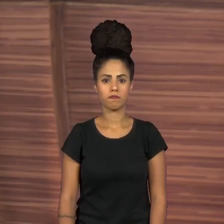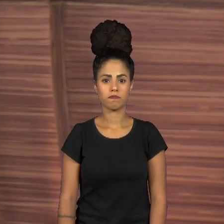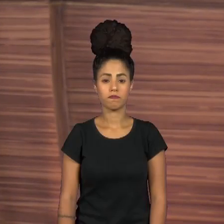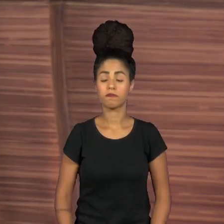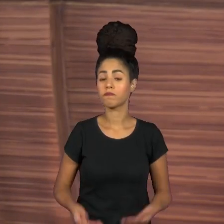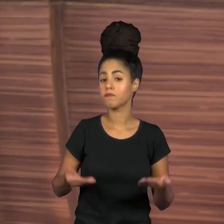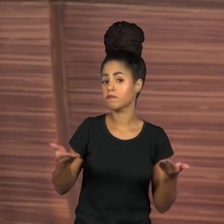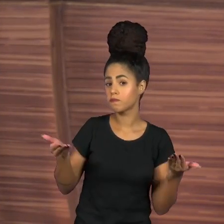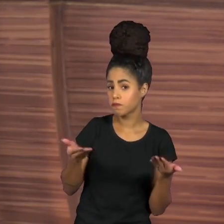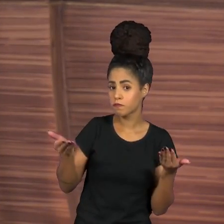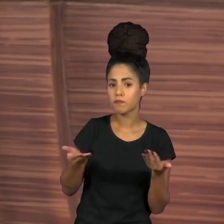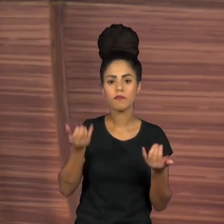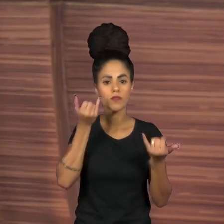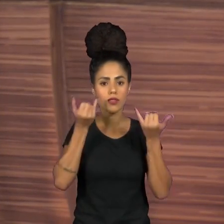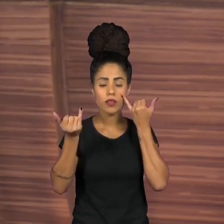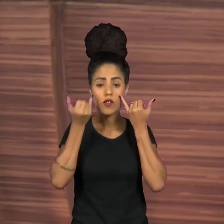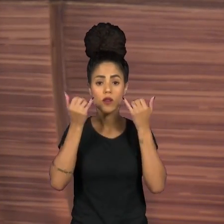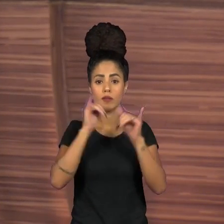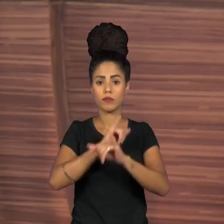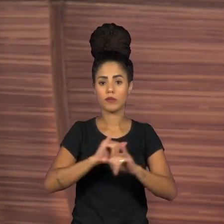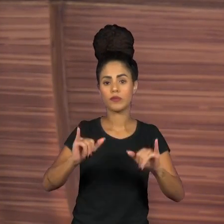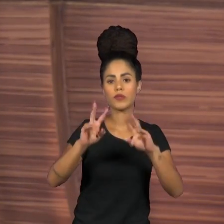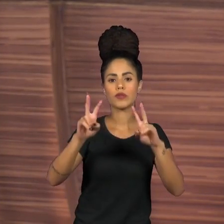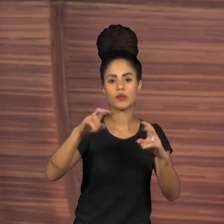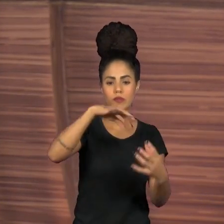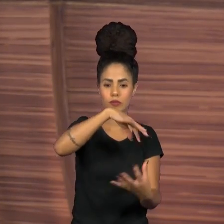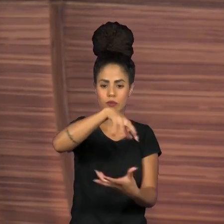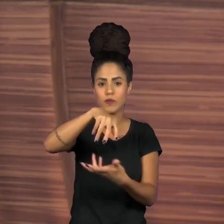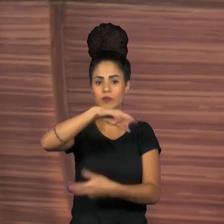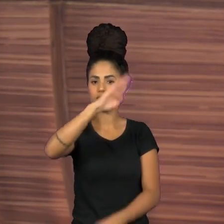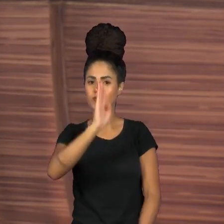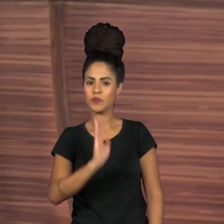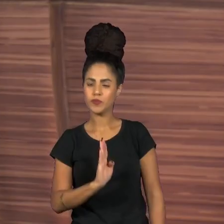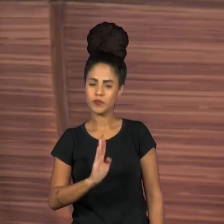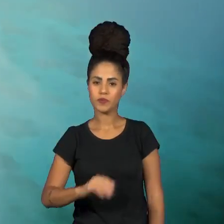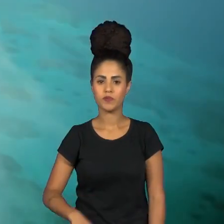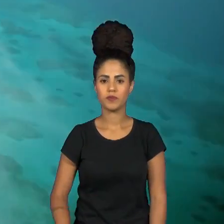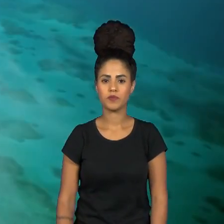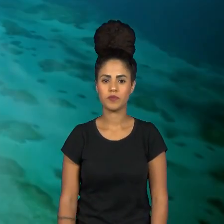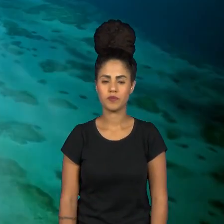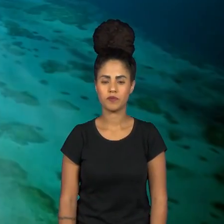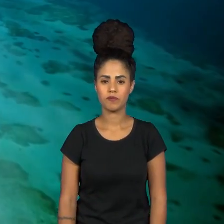Agora, vamos às principais notícias socioambientais do Brasil e do mundo.